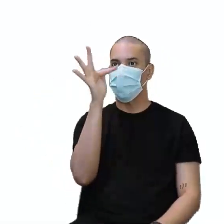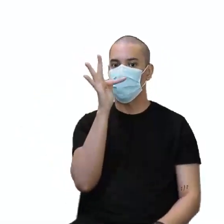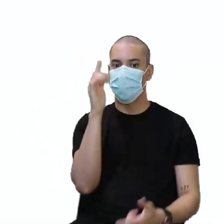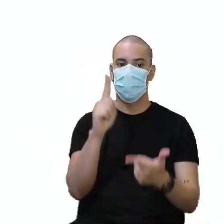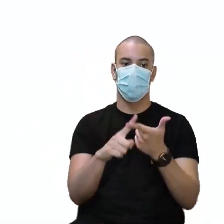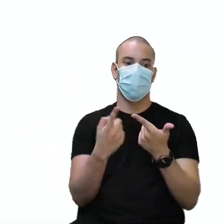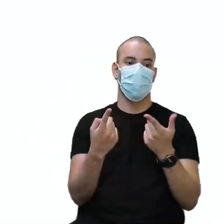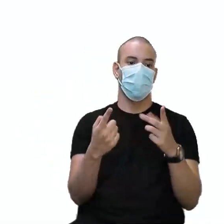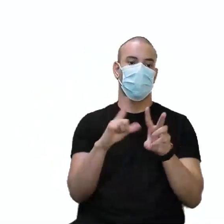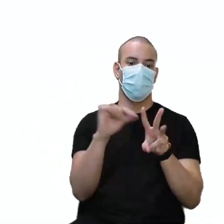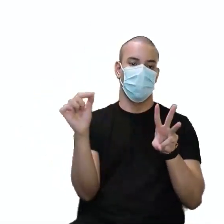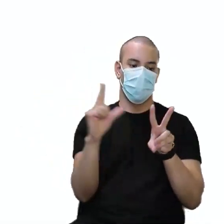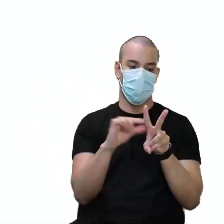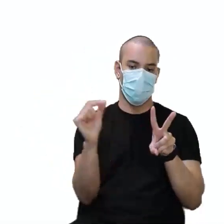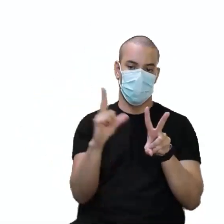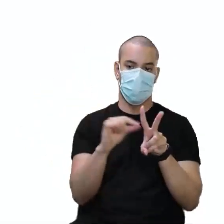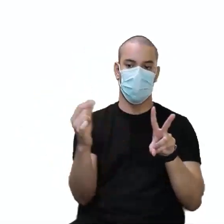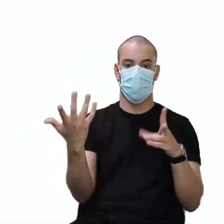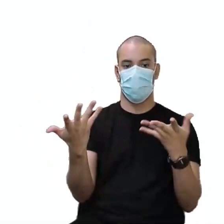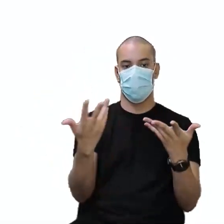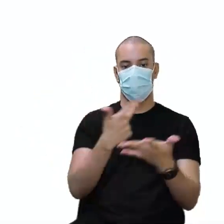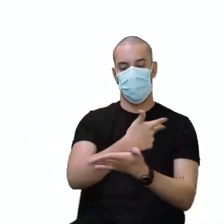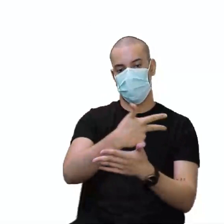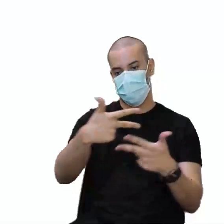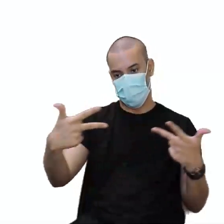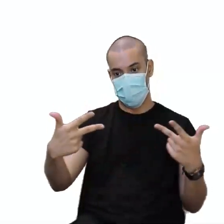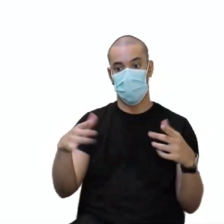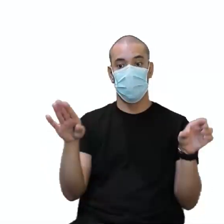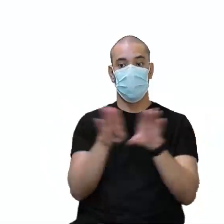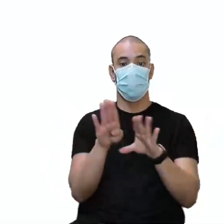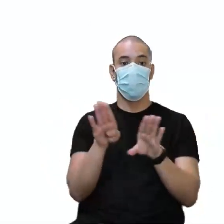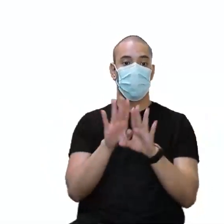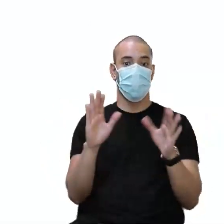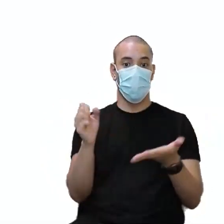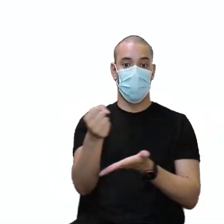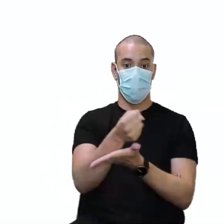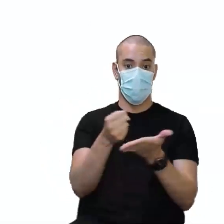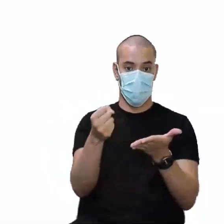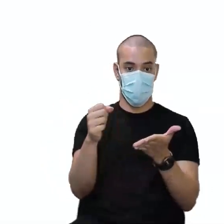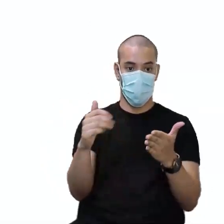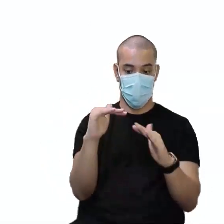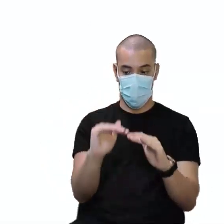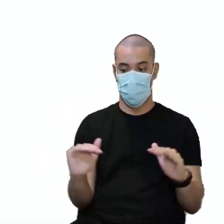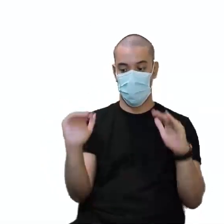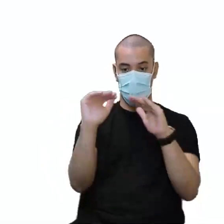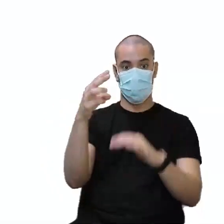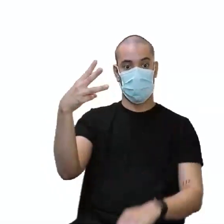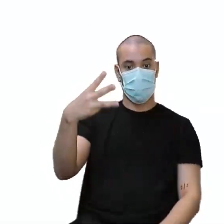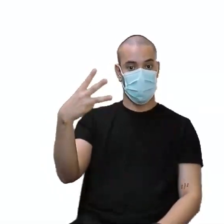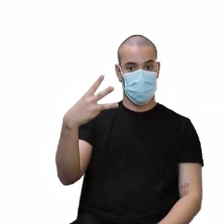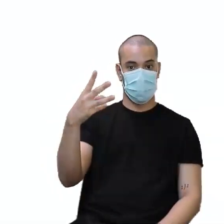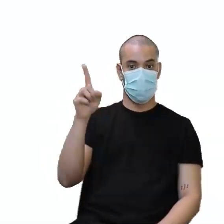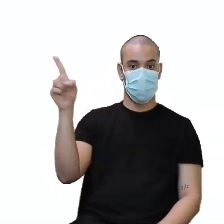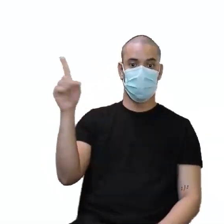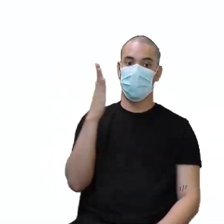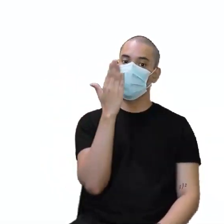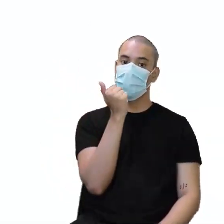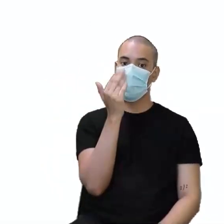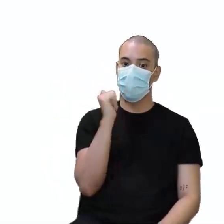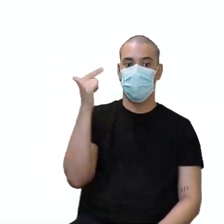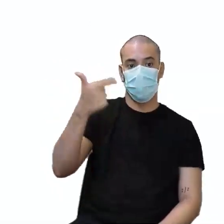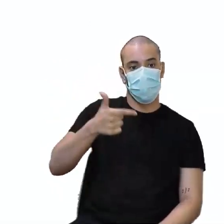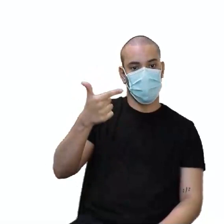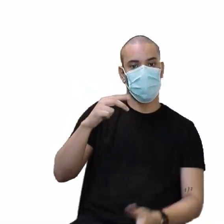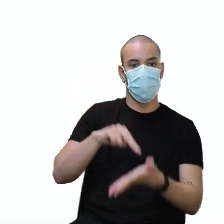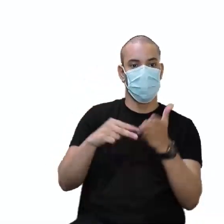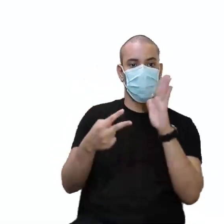fotossintetizadores, os vegetais, as plantas, tá bom? E no nível 3, você vai ter consumidores secundários que vão se